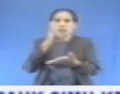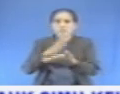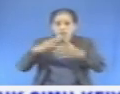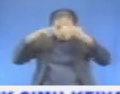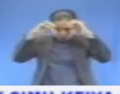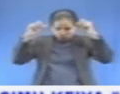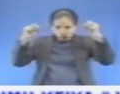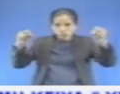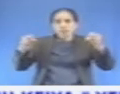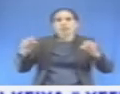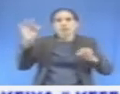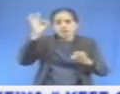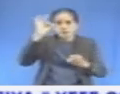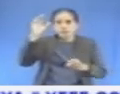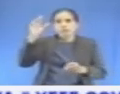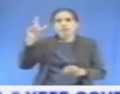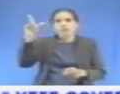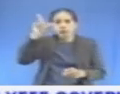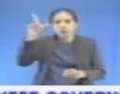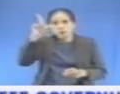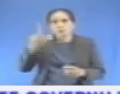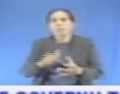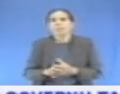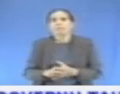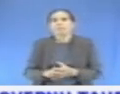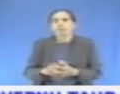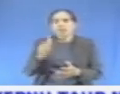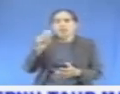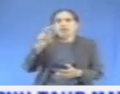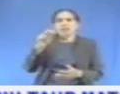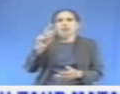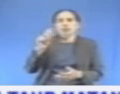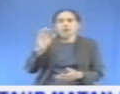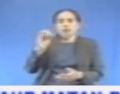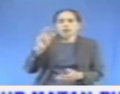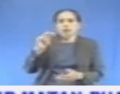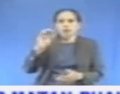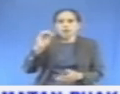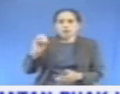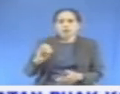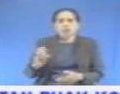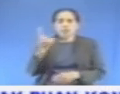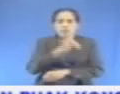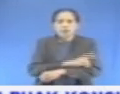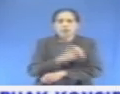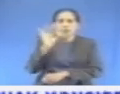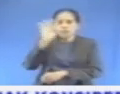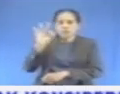República, Francisco Guterres Luolo. Antônio Aitahan Mata Kateten. E haloron sexta-feira, Tuku Sanulu